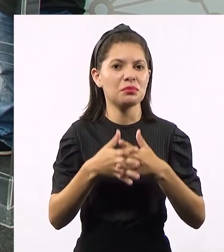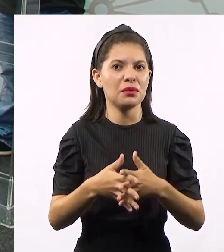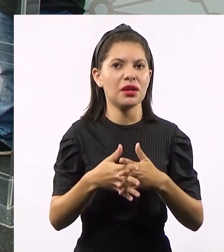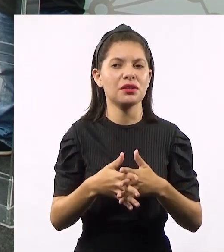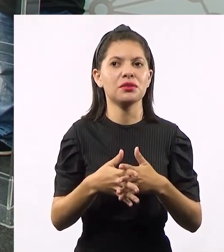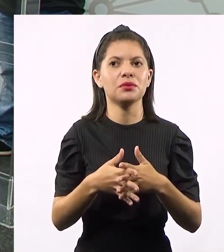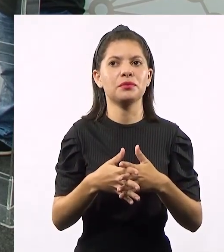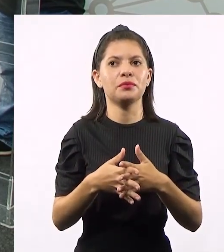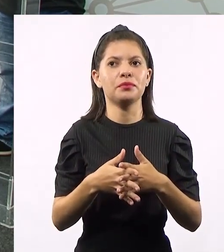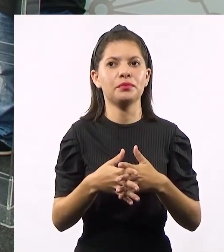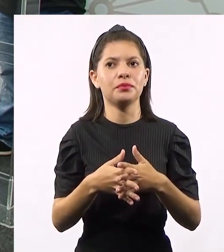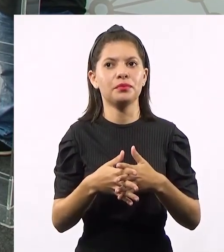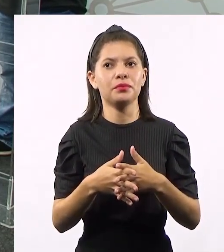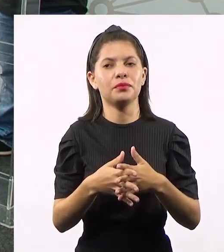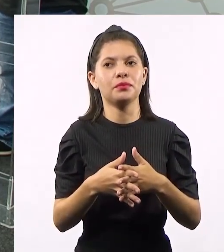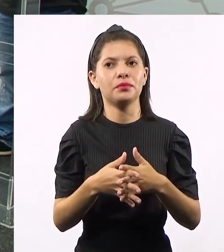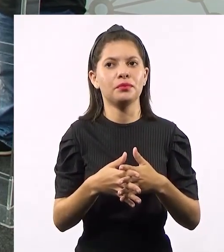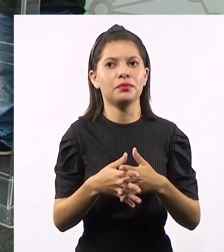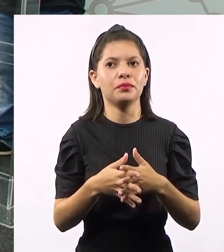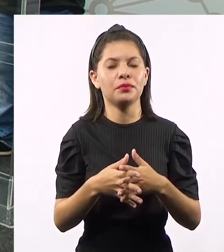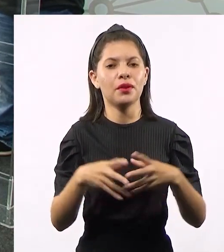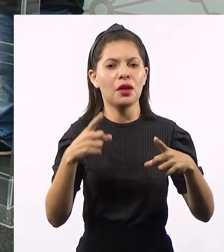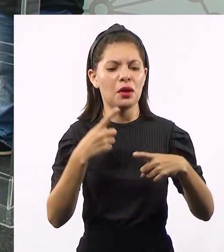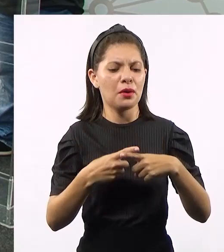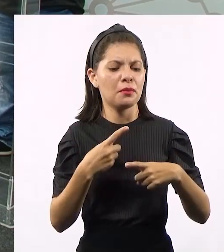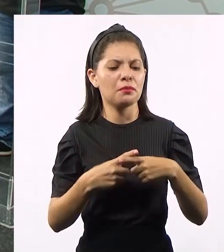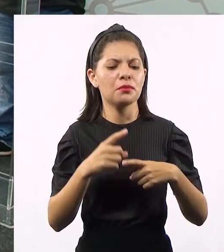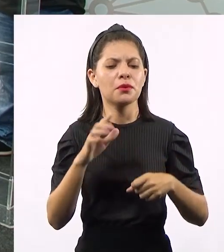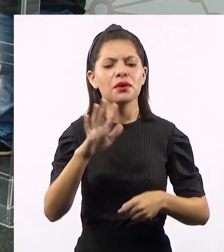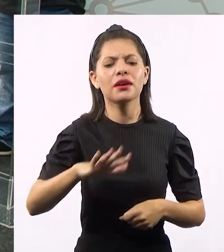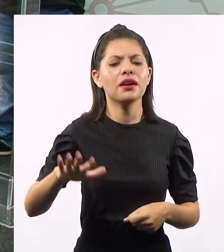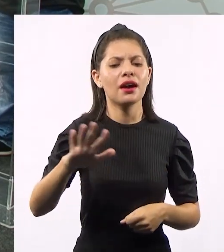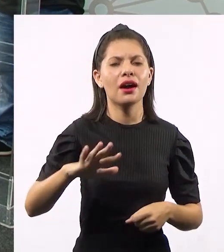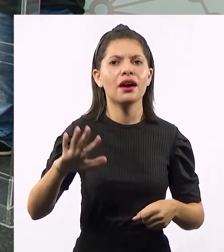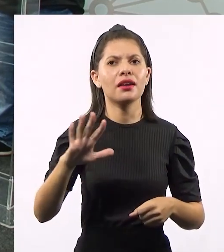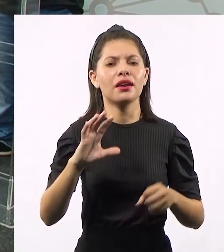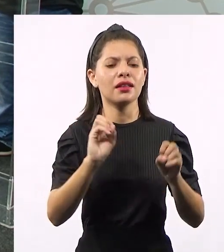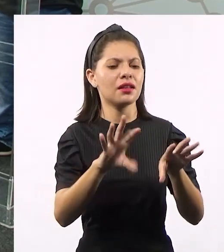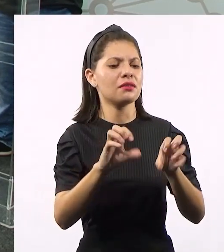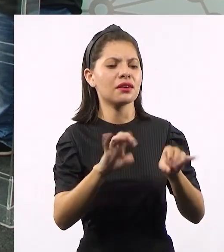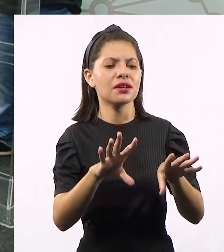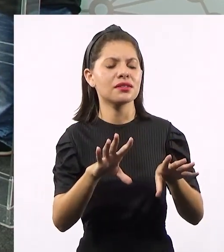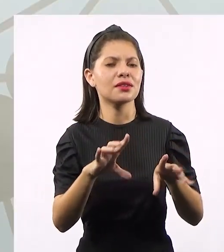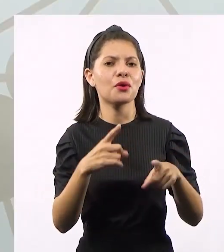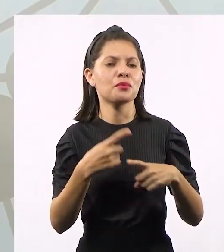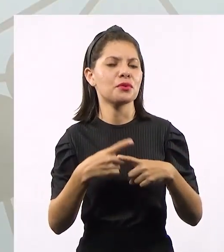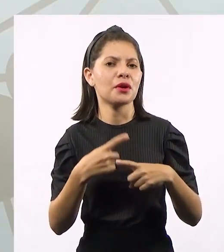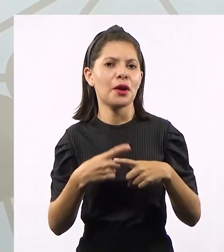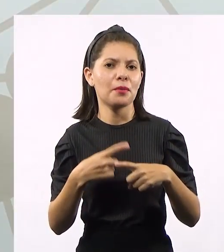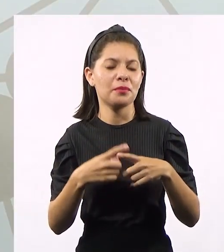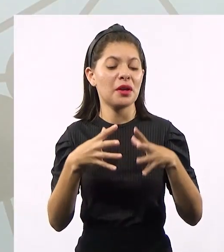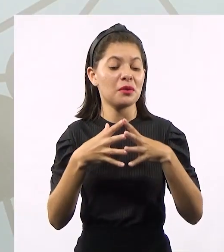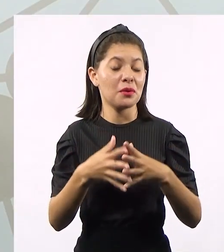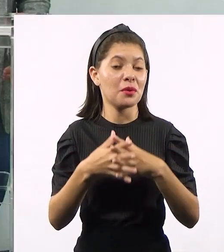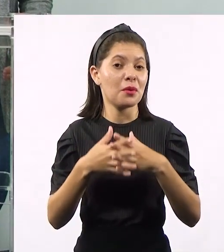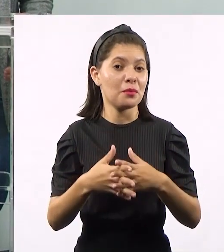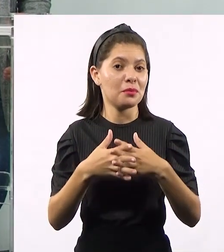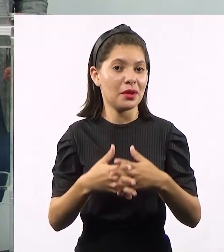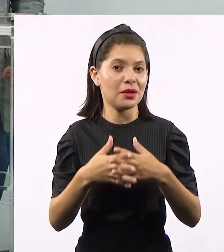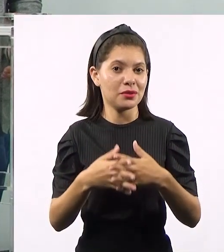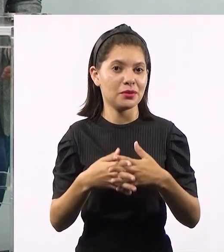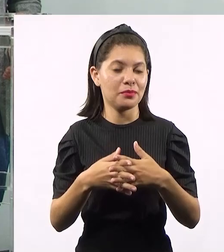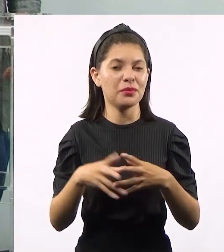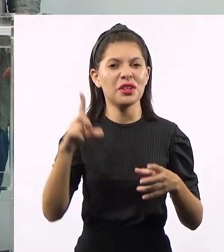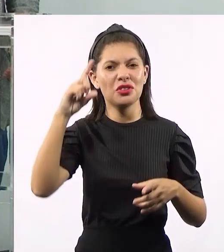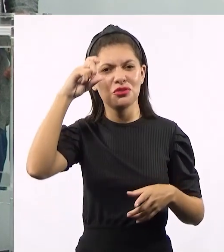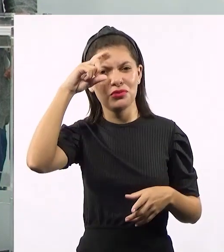demorado. Por que você escolheu a área da educação? Imagina essa resposta, Rafael. Exatamente. Então, essas perguntas